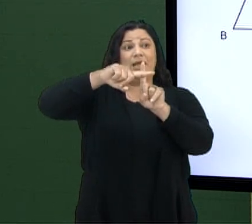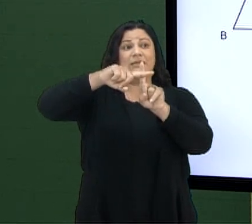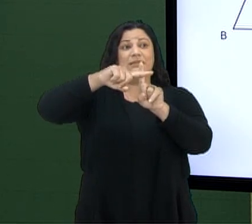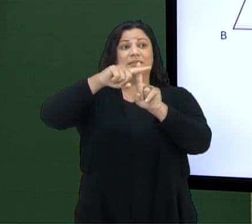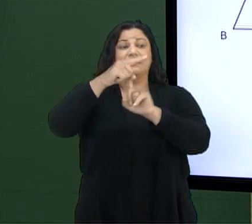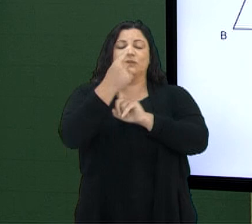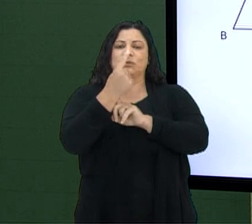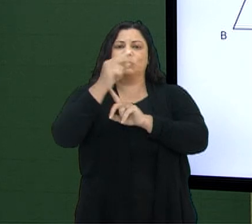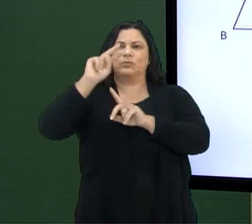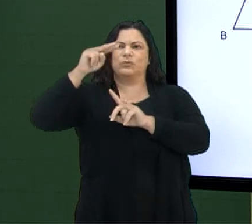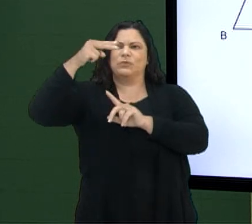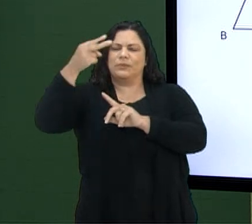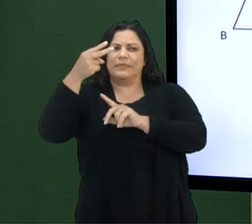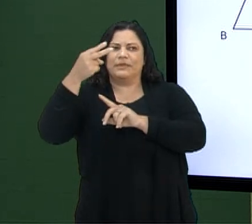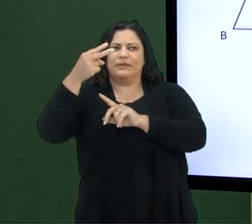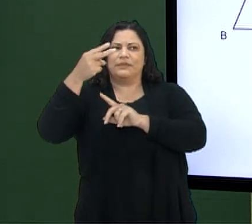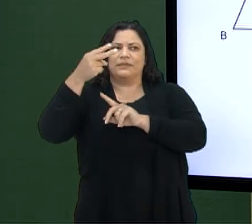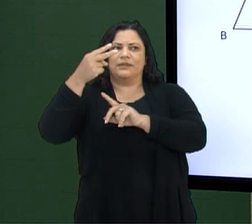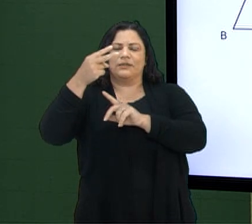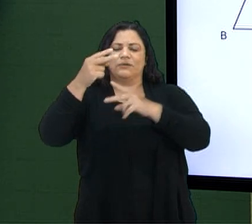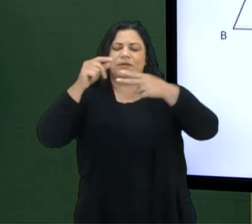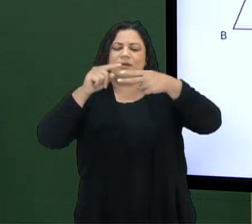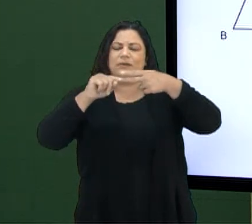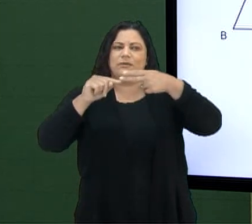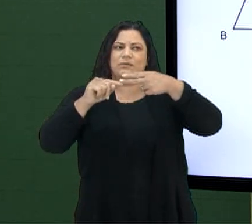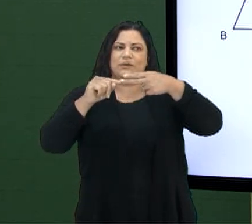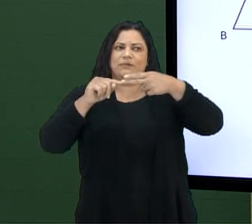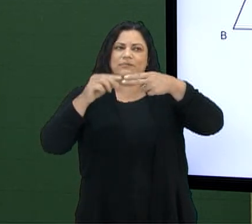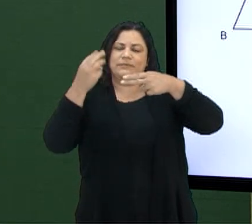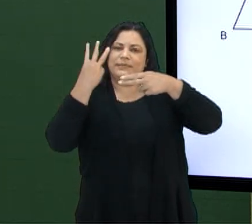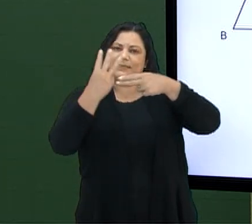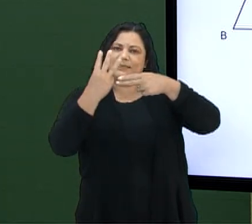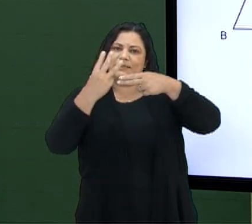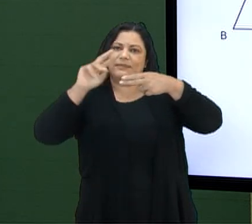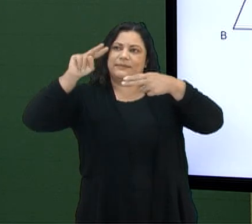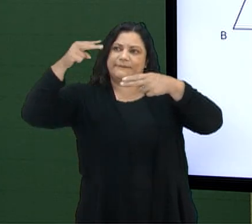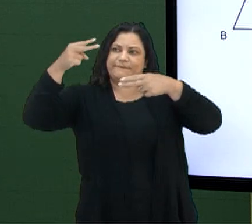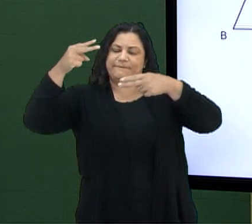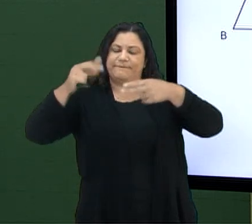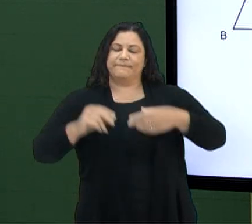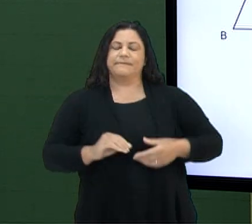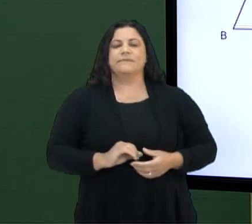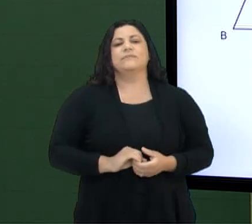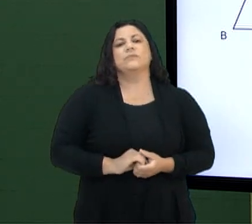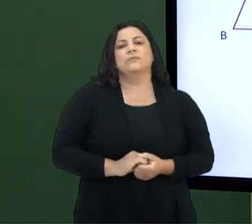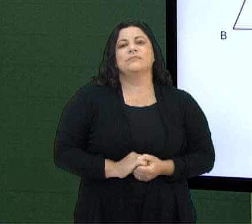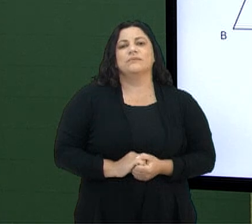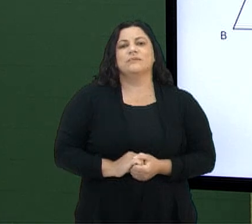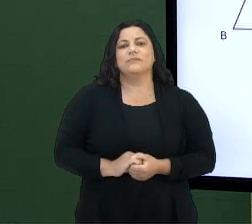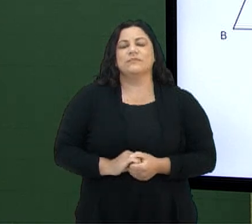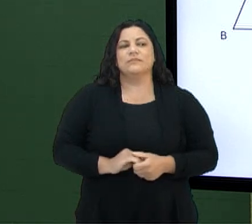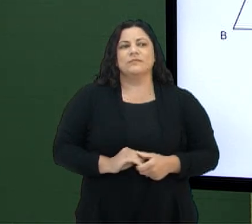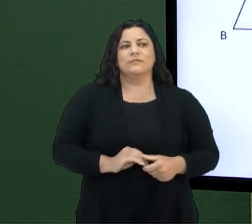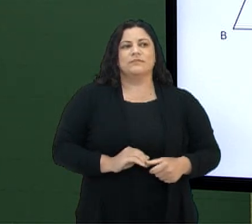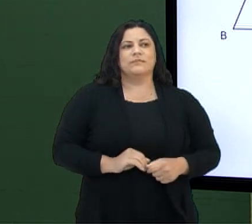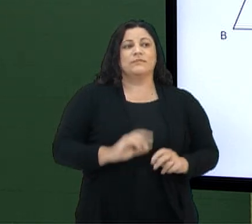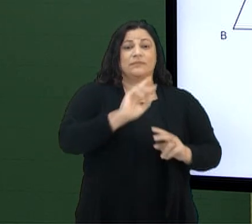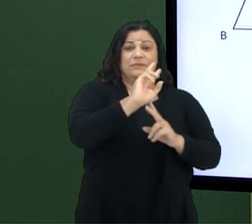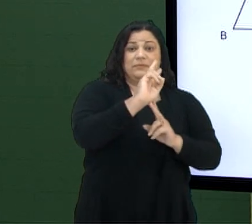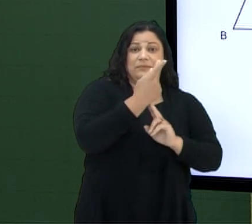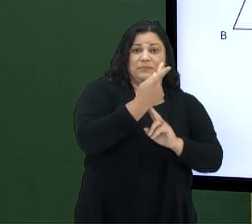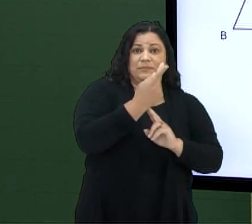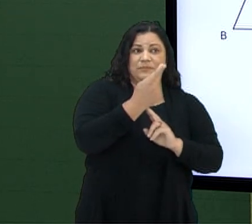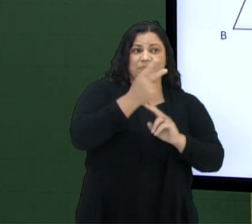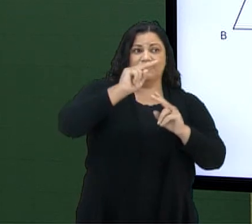quadrado, que é o segundo cateto, é igual a 3 ao quadrado, que é a hipotenusa, ok? Bom, H ao